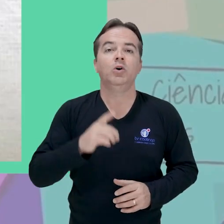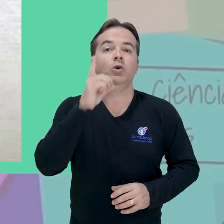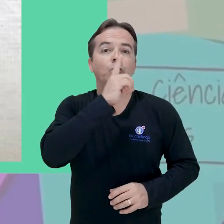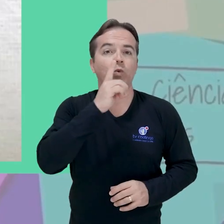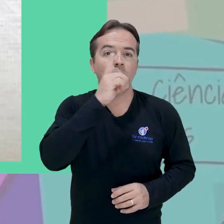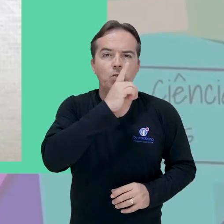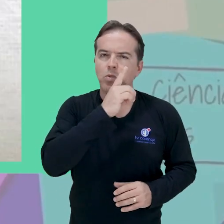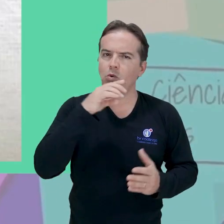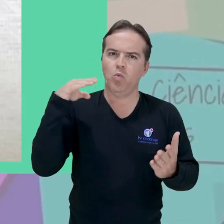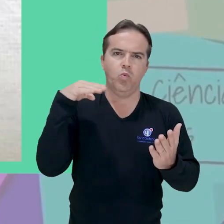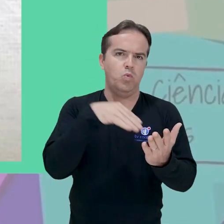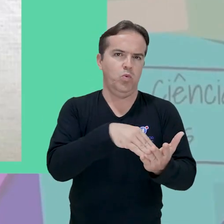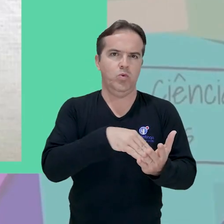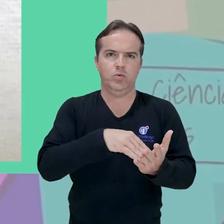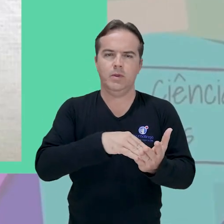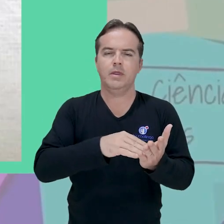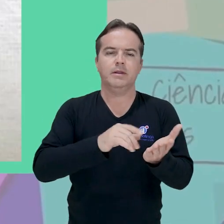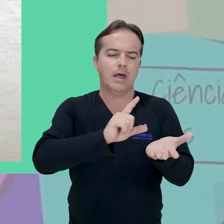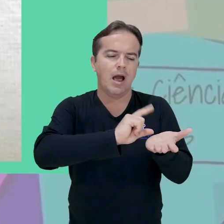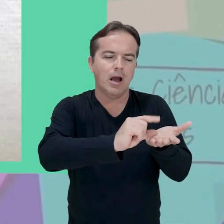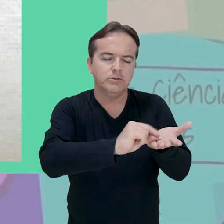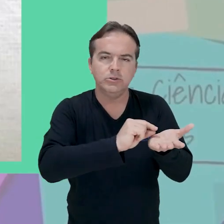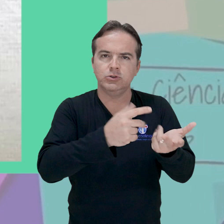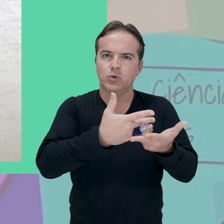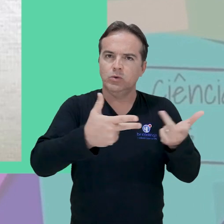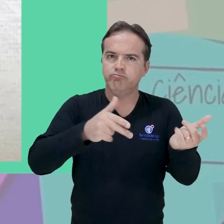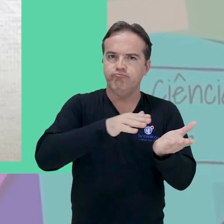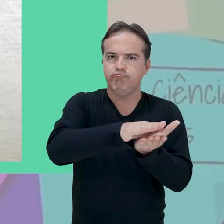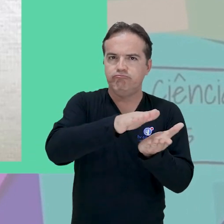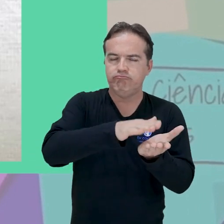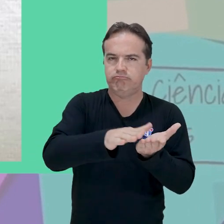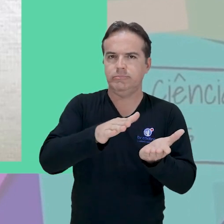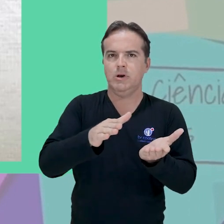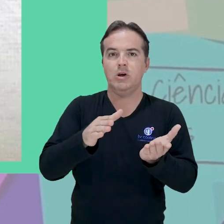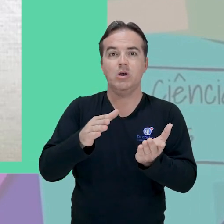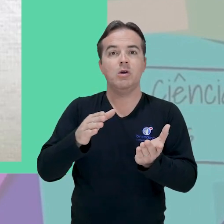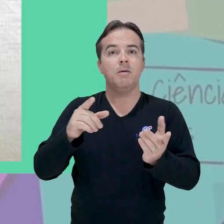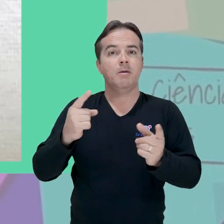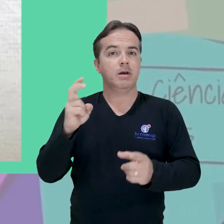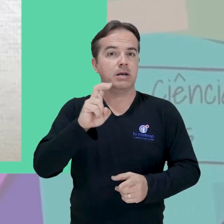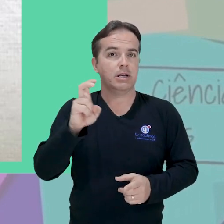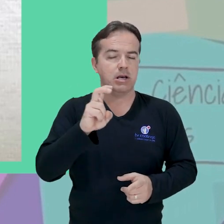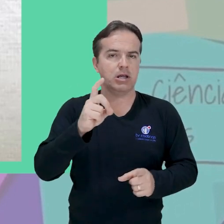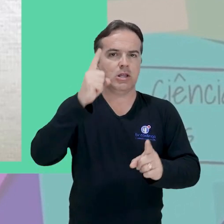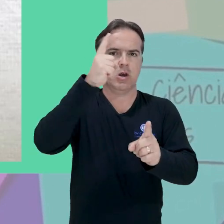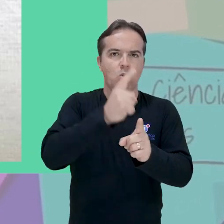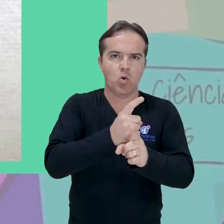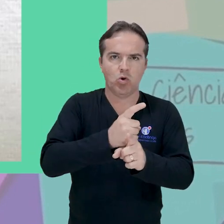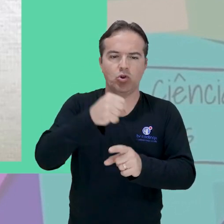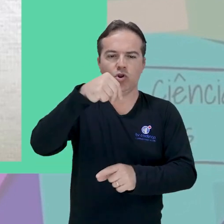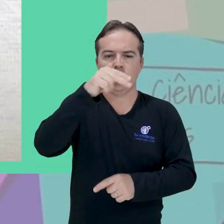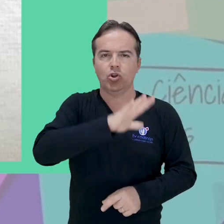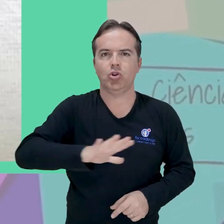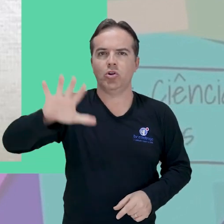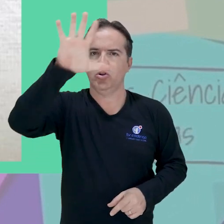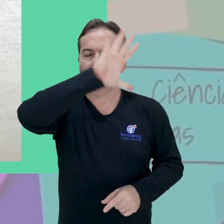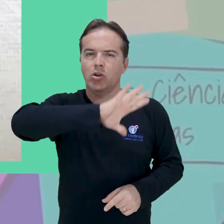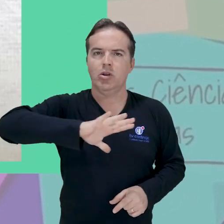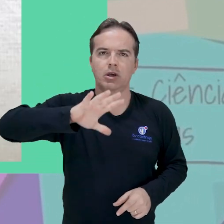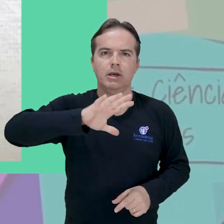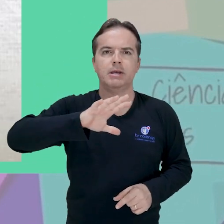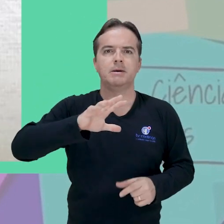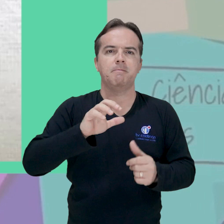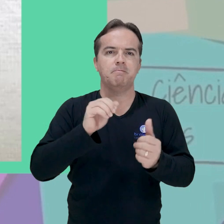dia para submeter trabalhos para o quinto encontro norte nordeste de psicologia do esporte e